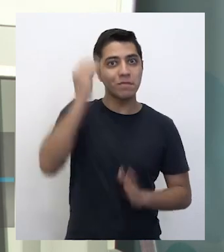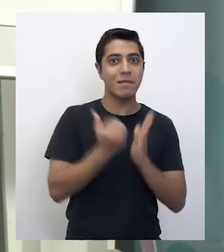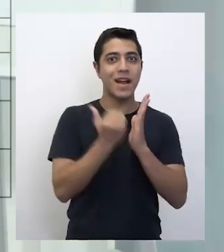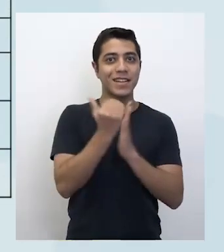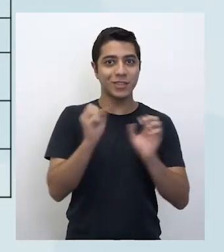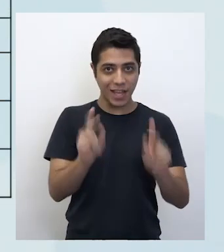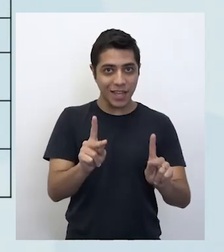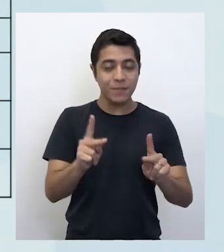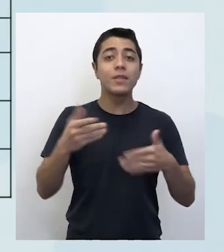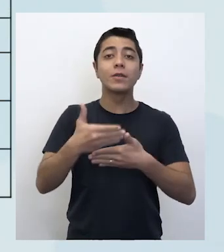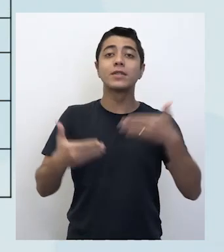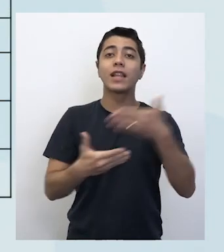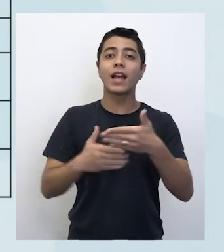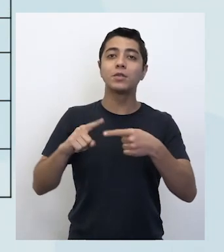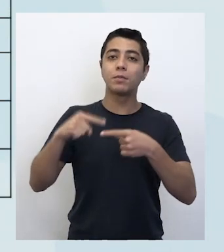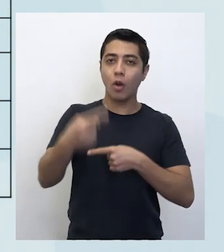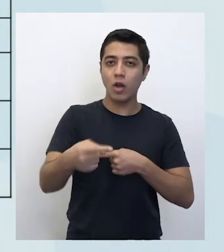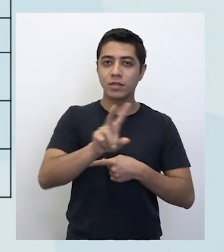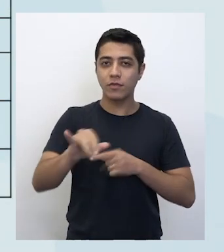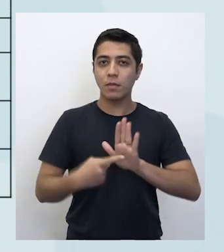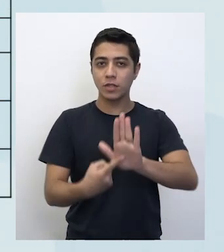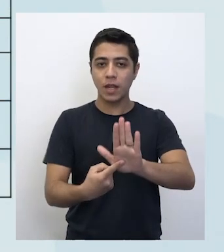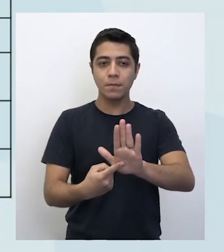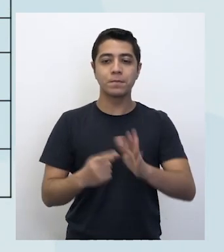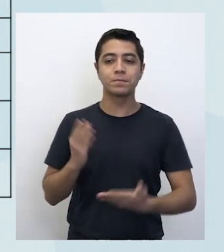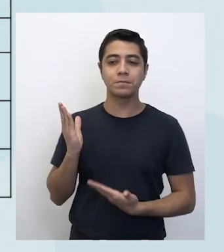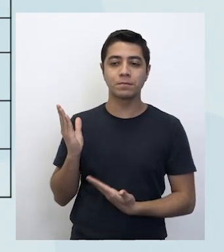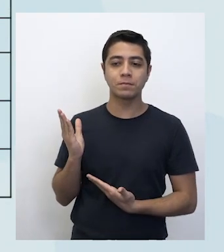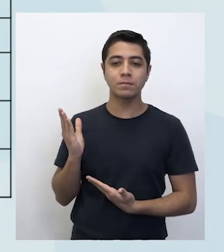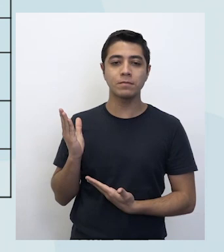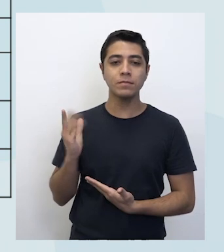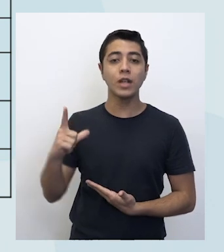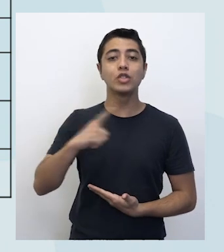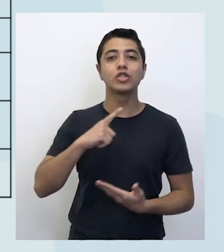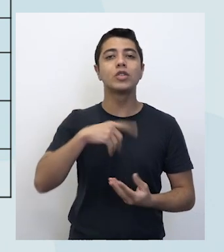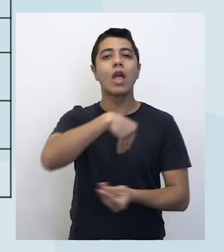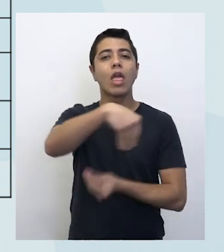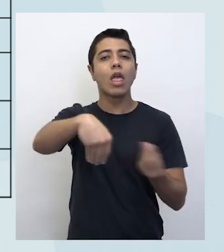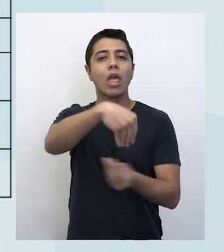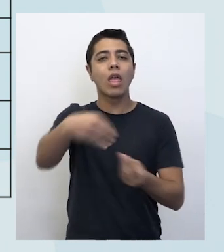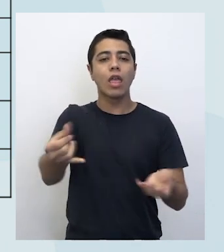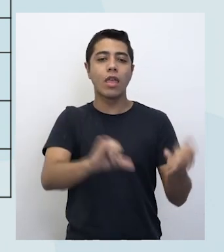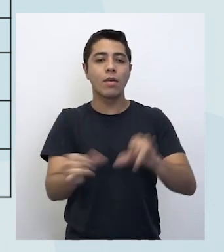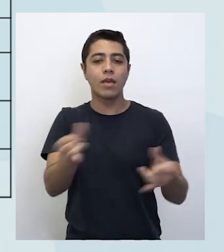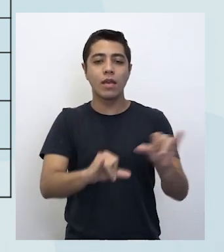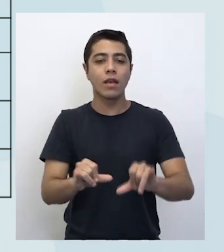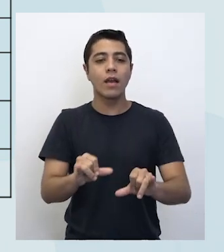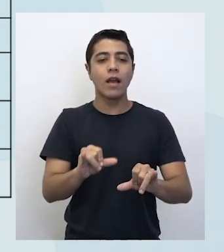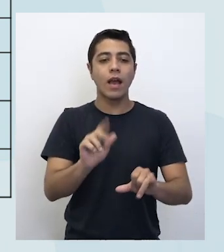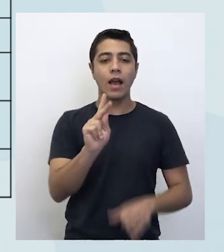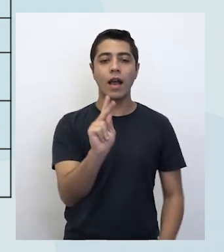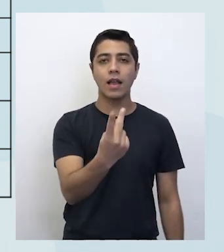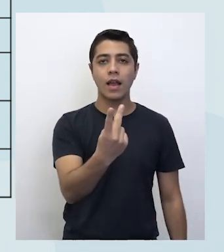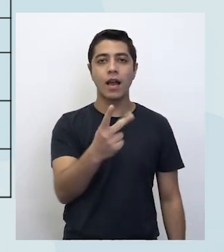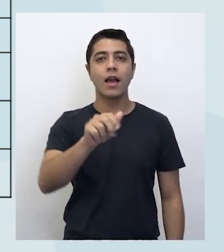próxima slide, eu tenho uma solução de HAC, no caso é ácido acético, tá ok? Que